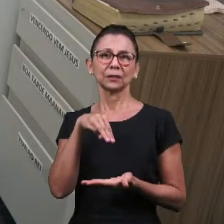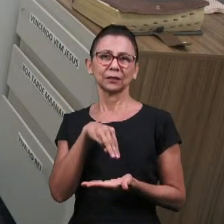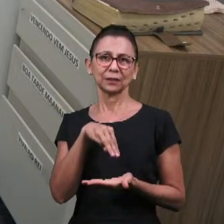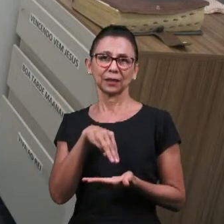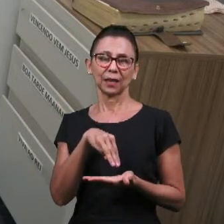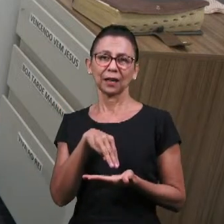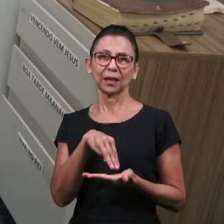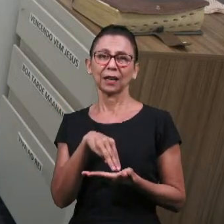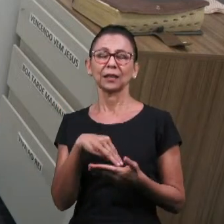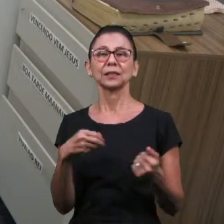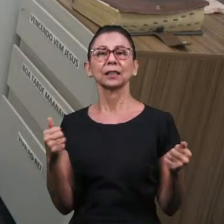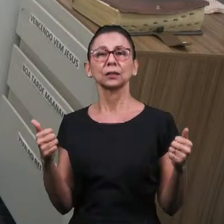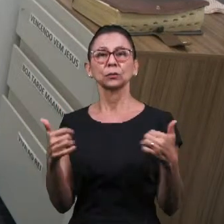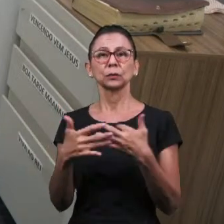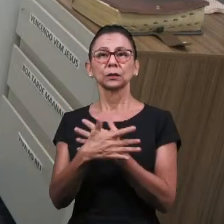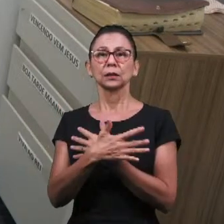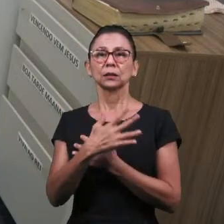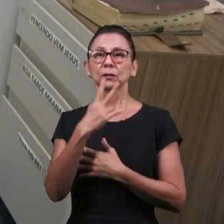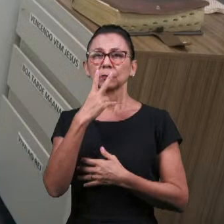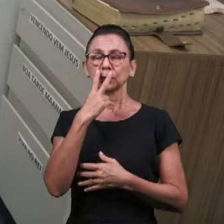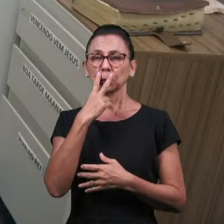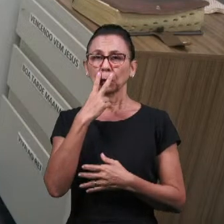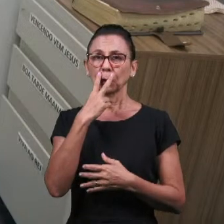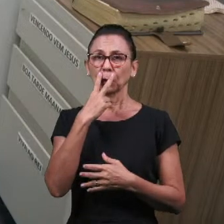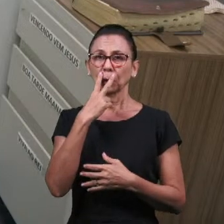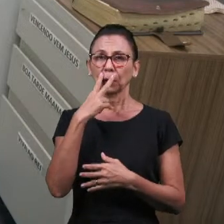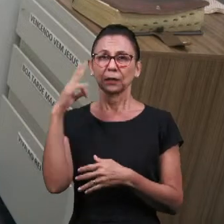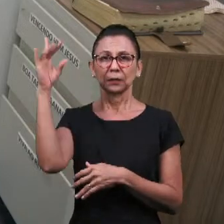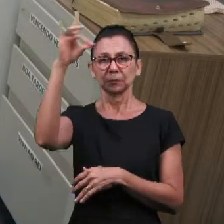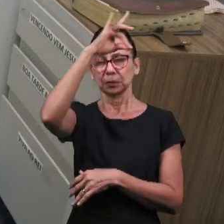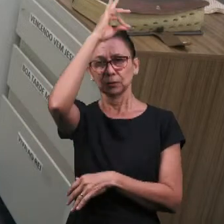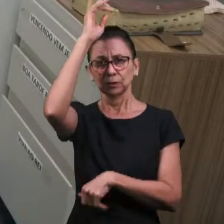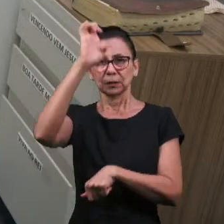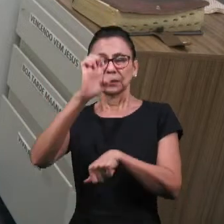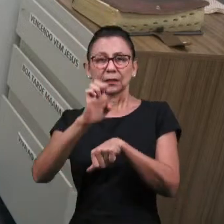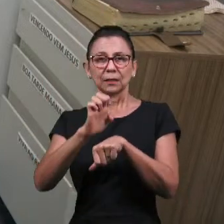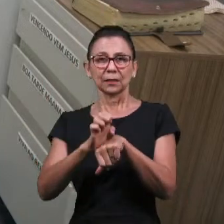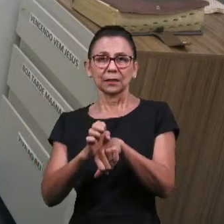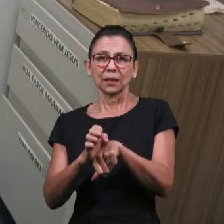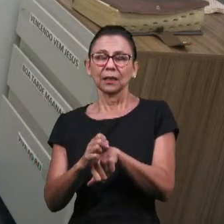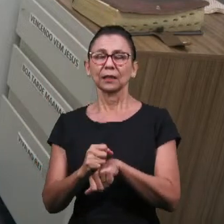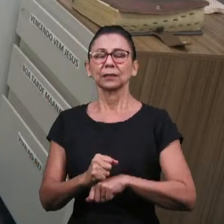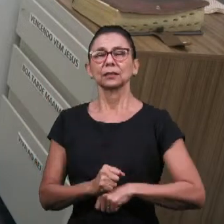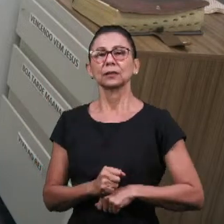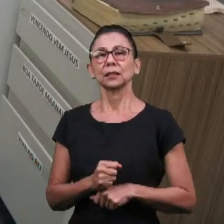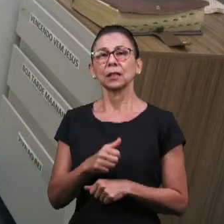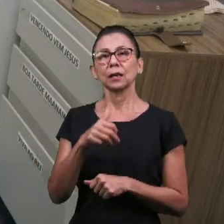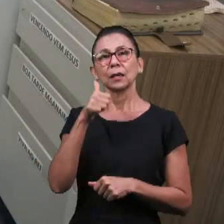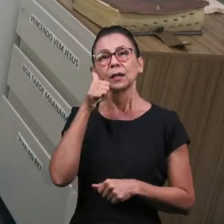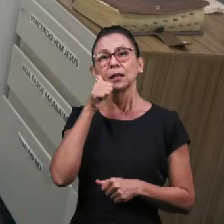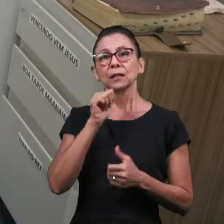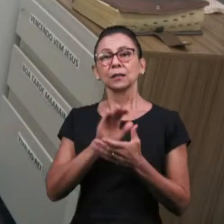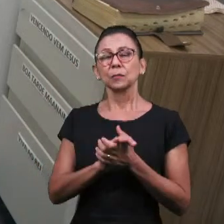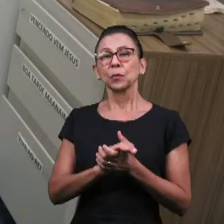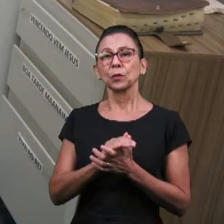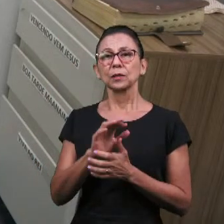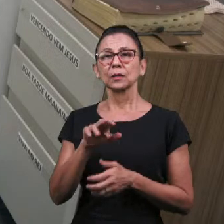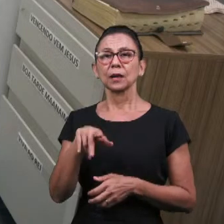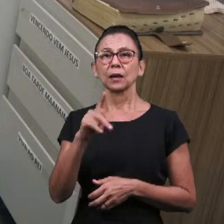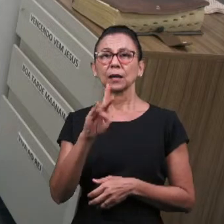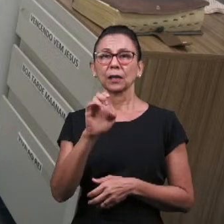centro de Vitória. Marido da nossa irmã Érica, um abraço para a nossa irmã Érica. E pai, né? Tem 2